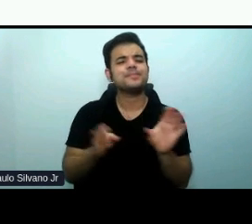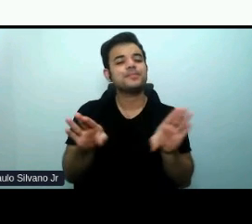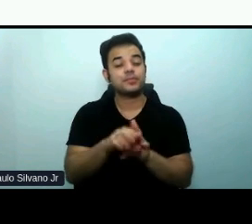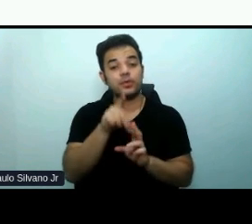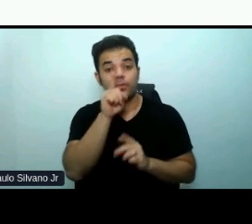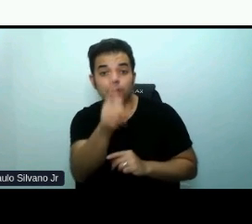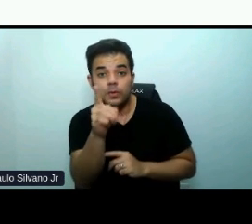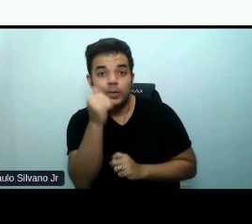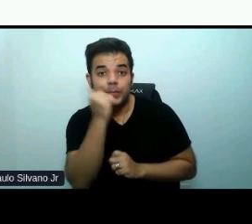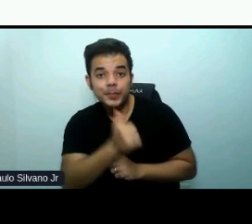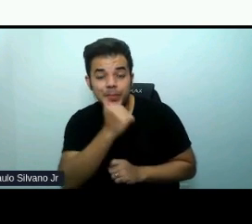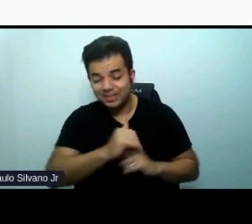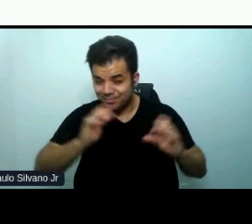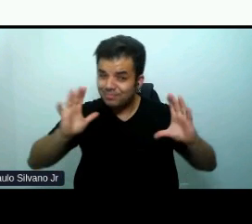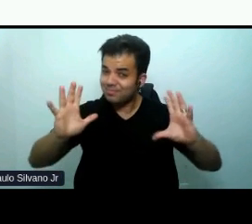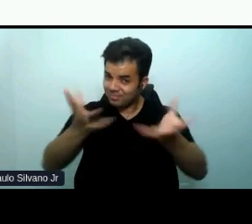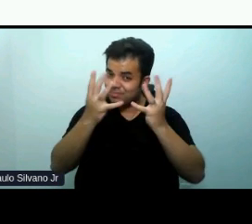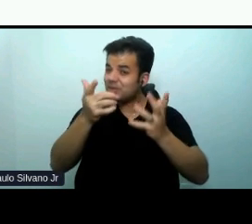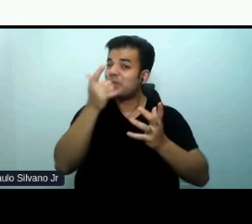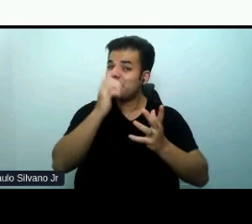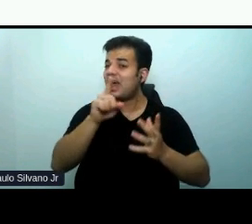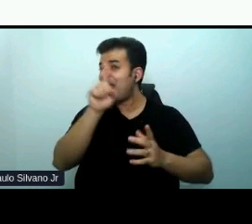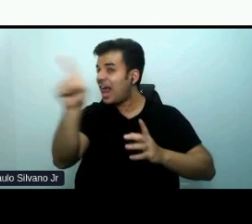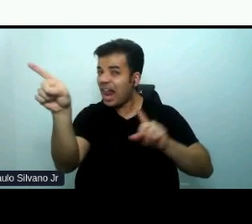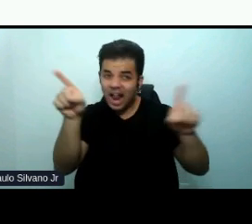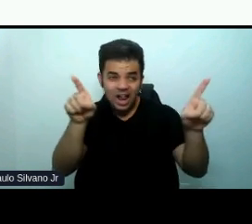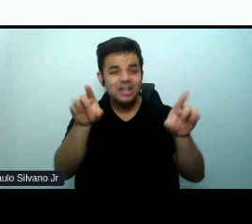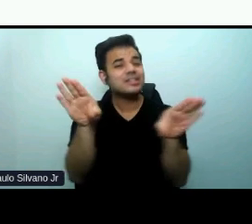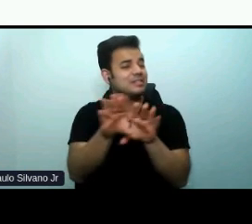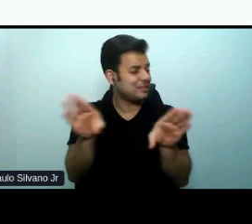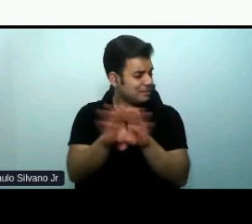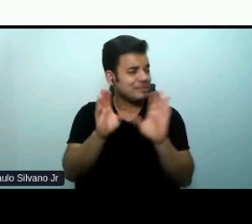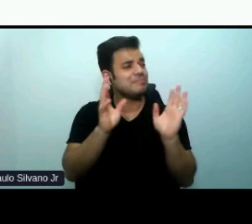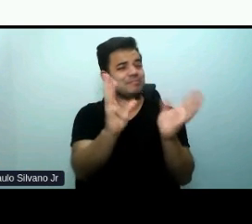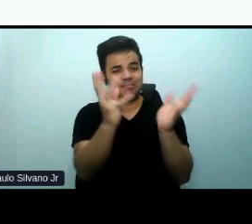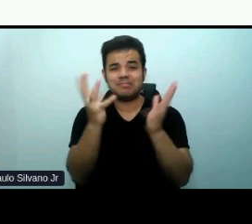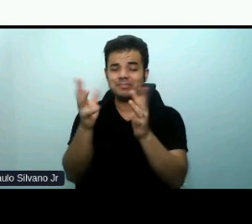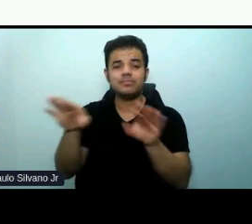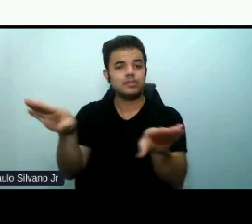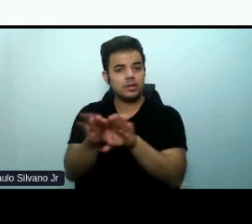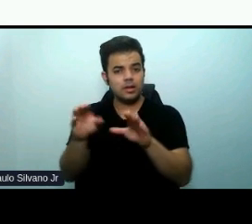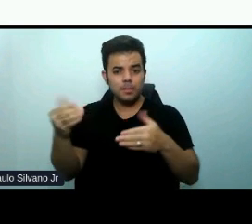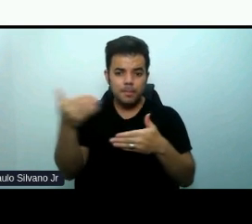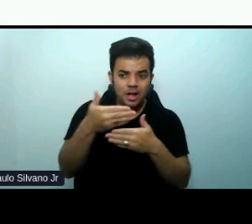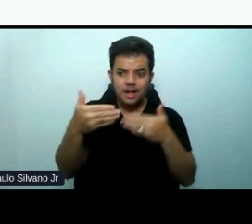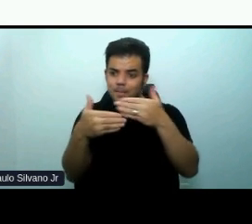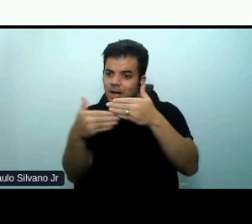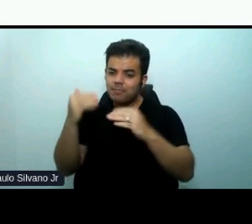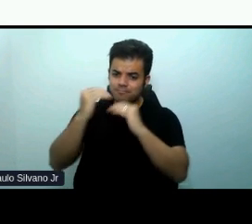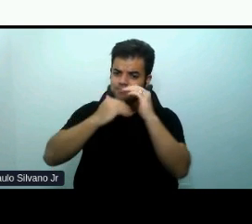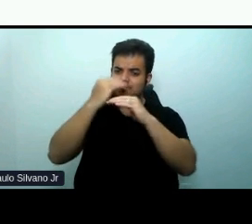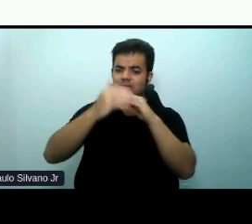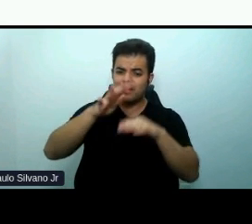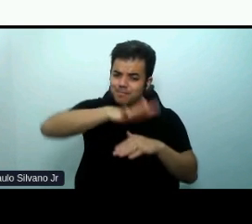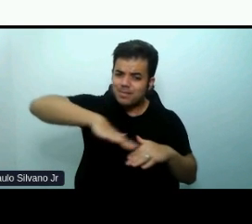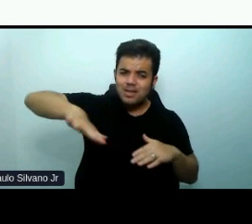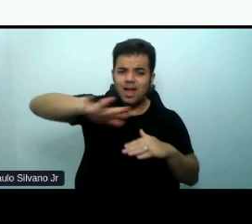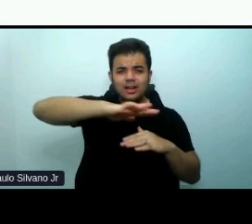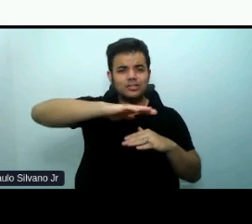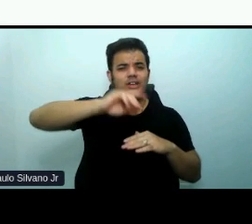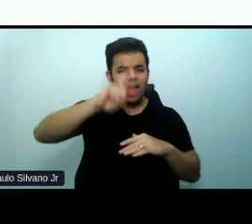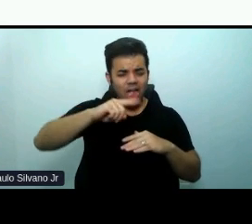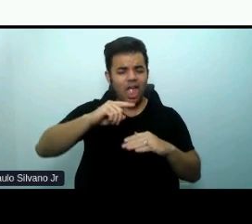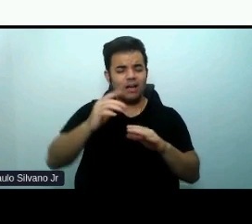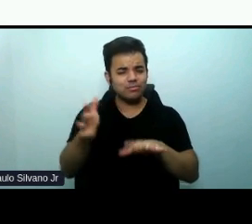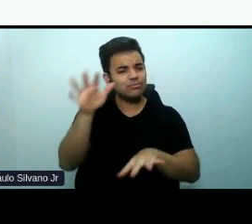Você, mulher, incentive outras mulheres. Você precisa ajudar na construção desses ambientes mais inclusivos na área de